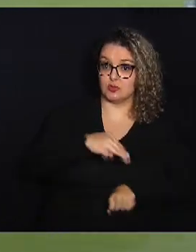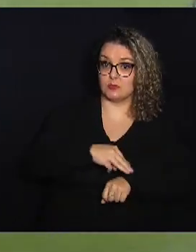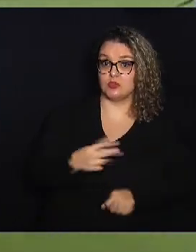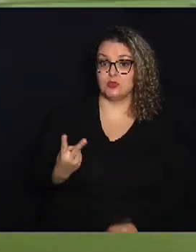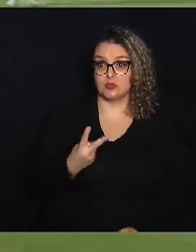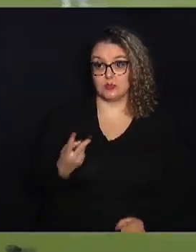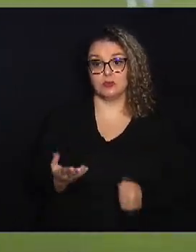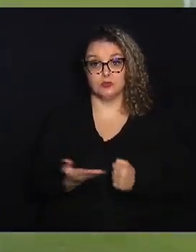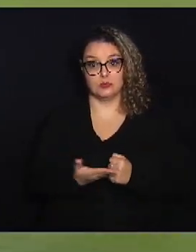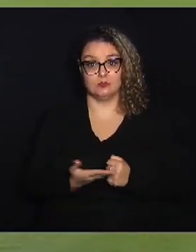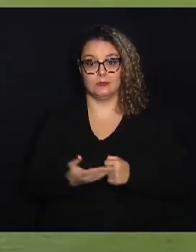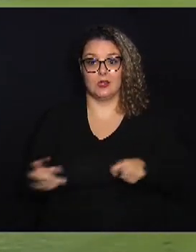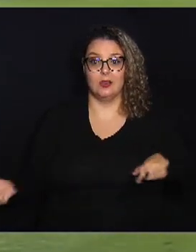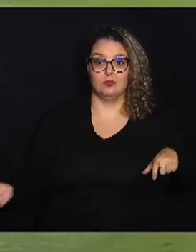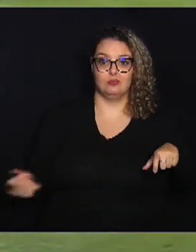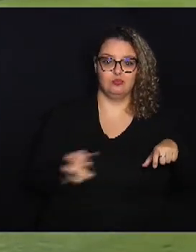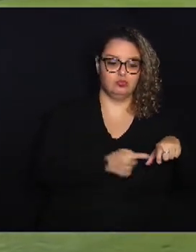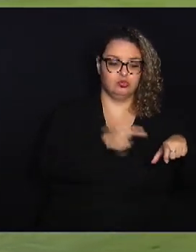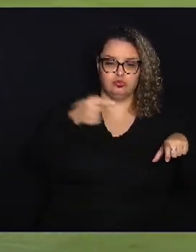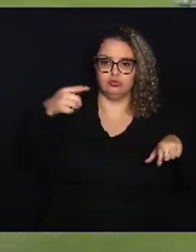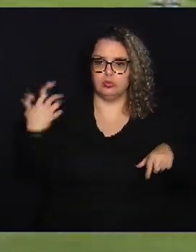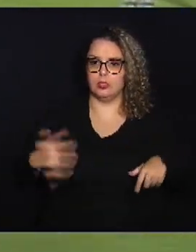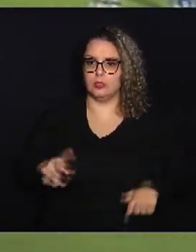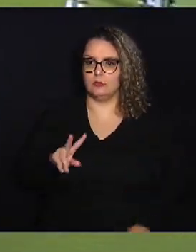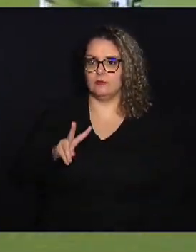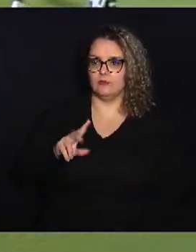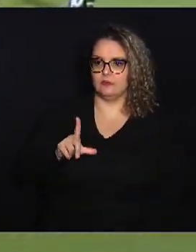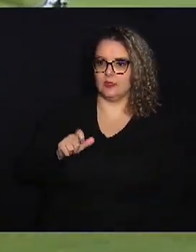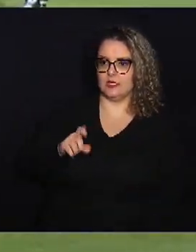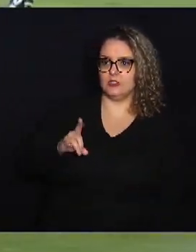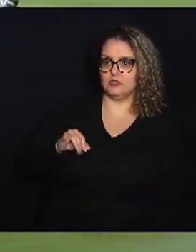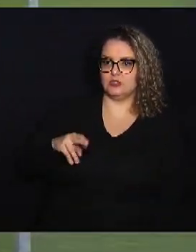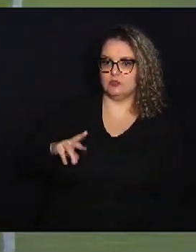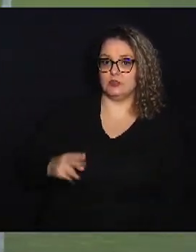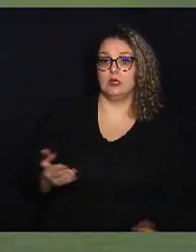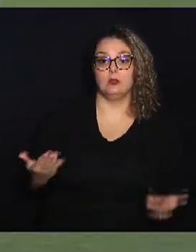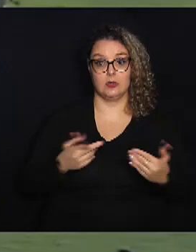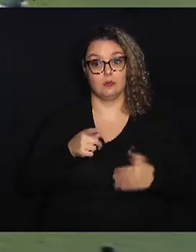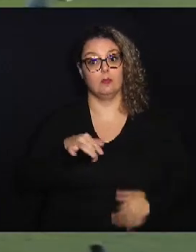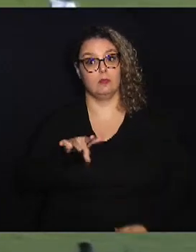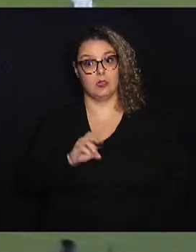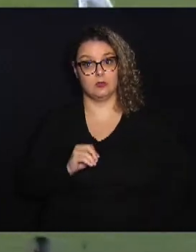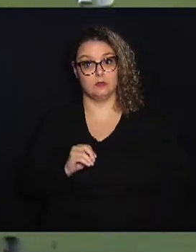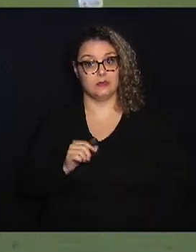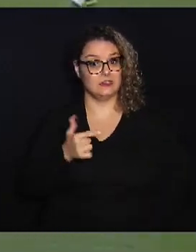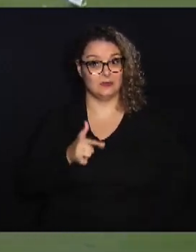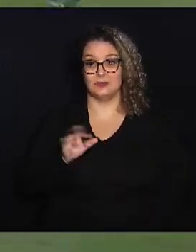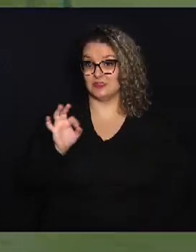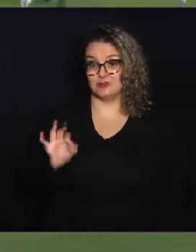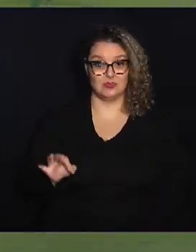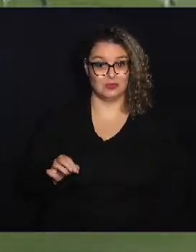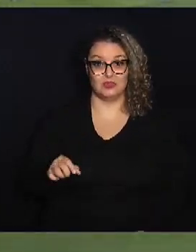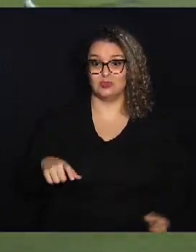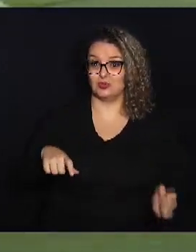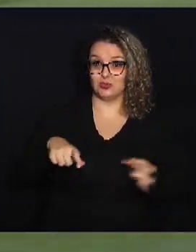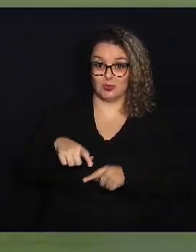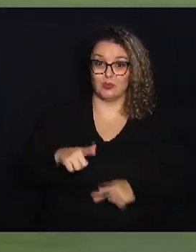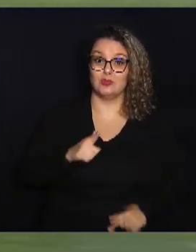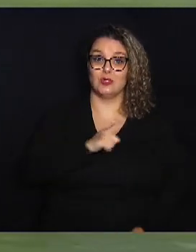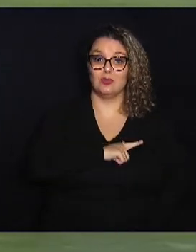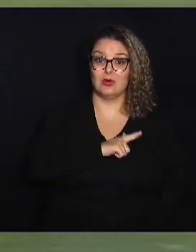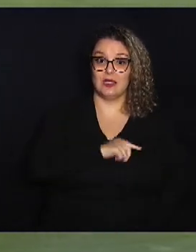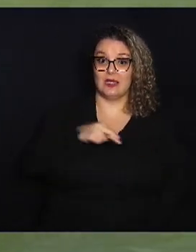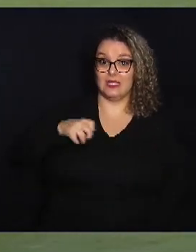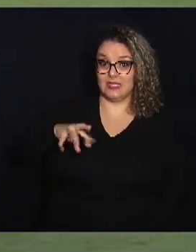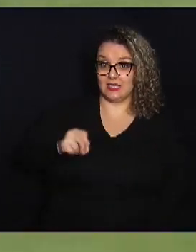novamente carimbou a trave do goleiro Vladimir, dessa vez com Pedro Lucas. Sem criar chances de gol, o Guarani viu Neto Paraíba